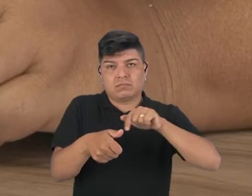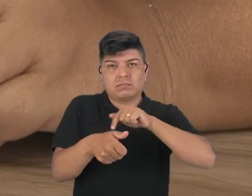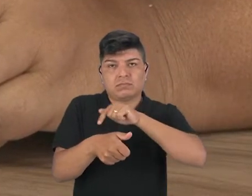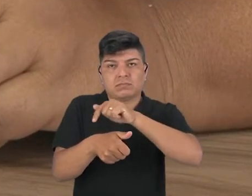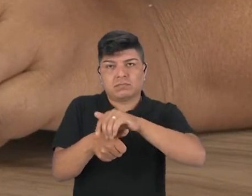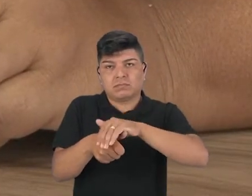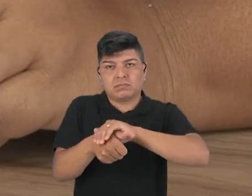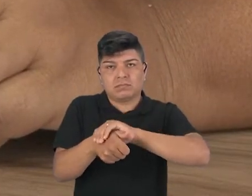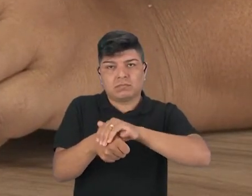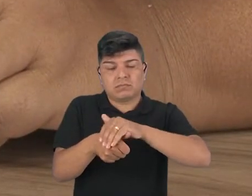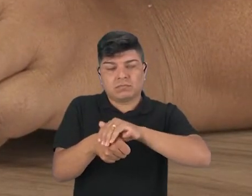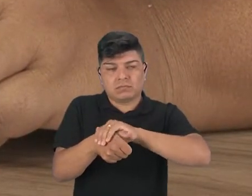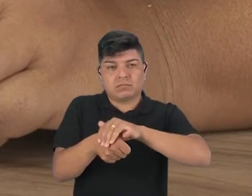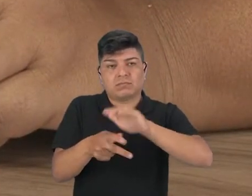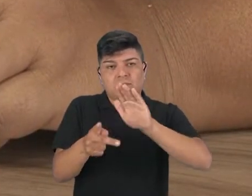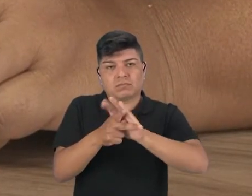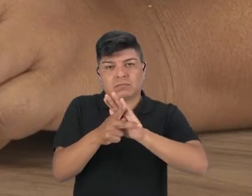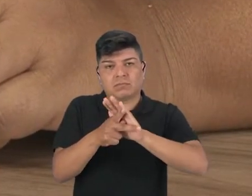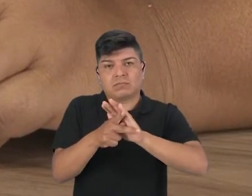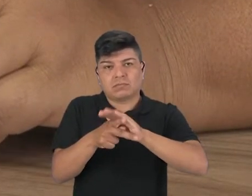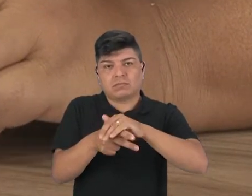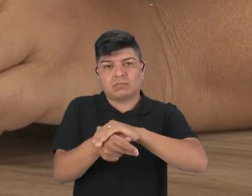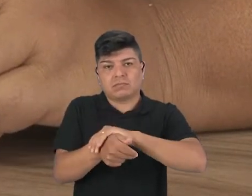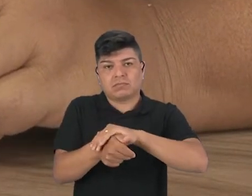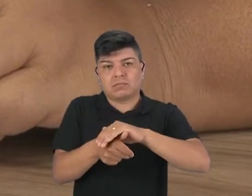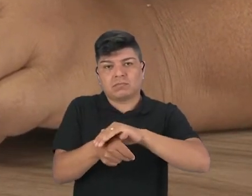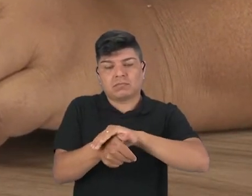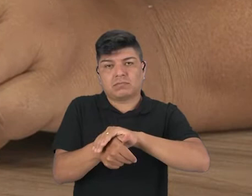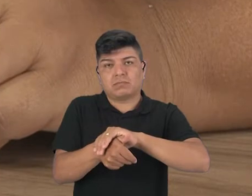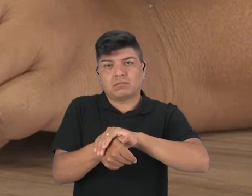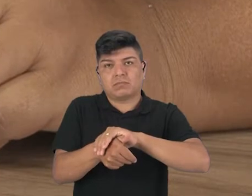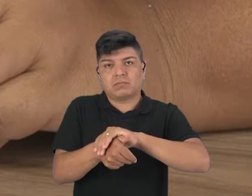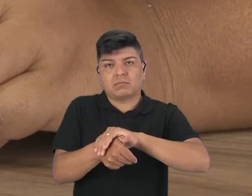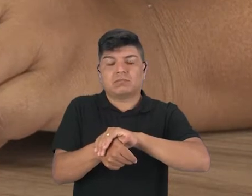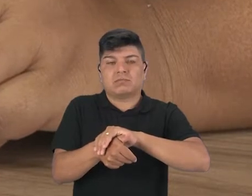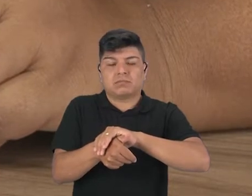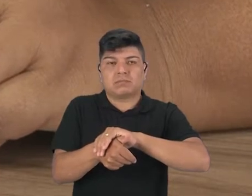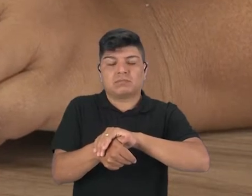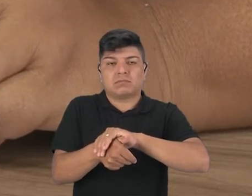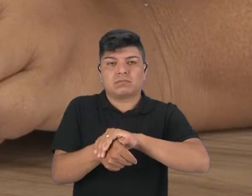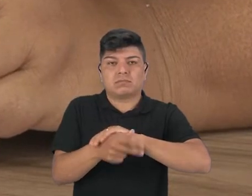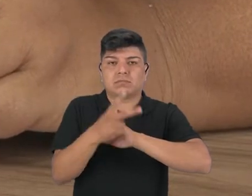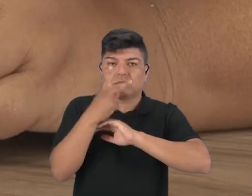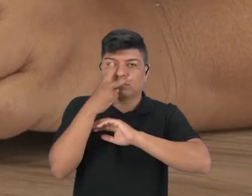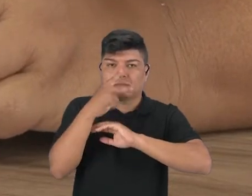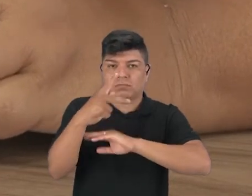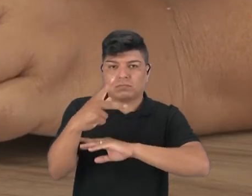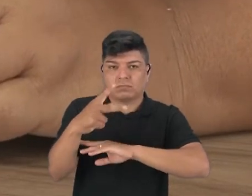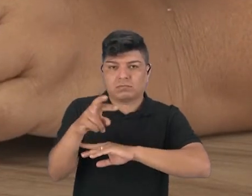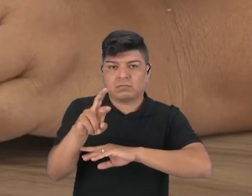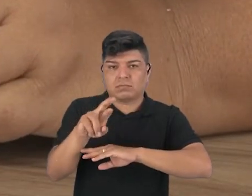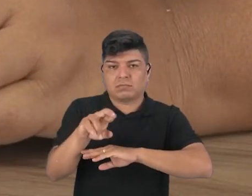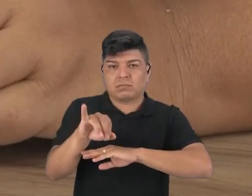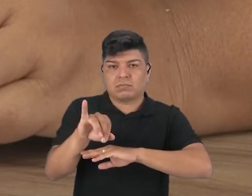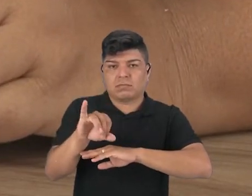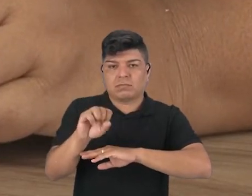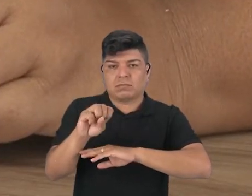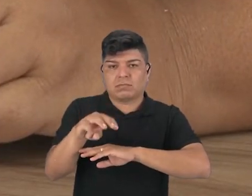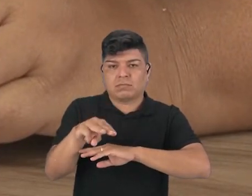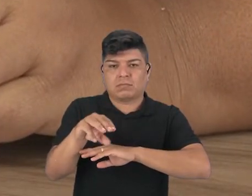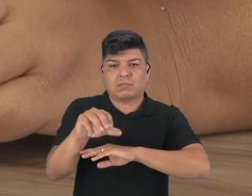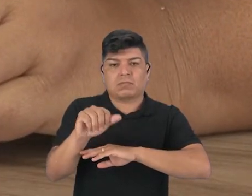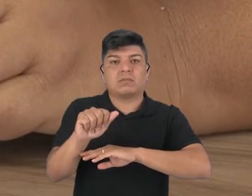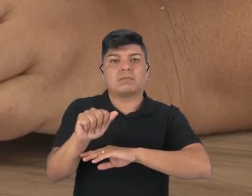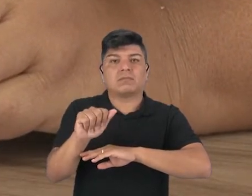jabuti, certo? Tem um formato aí, uma forma de prisma, o formato